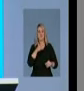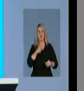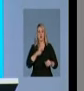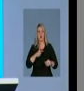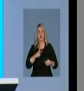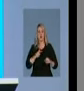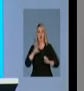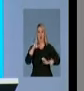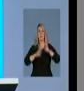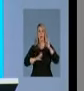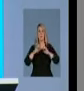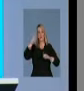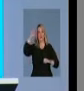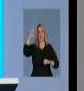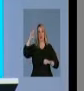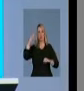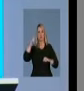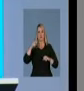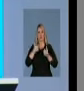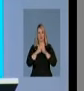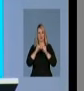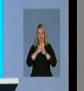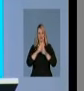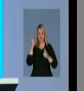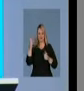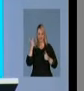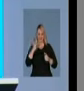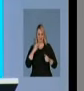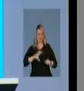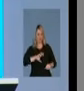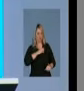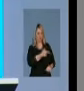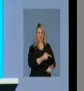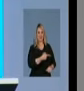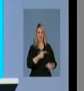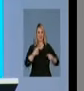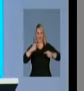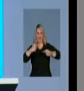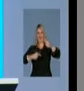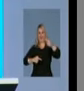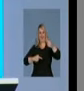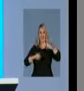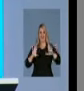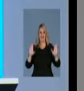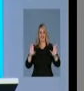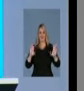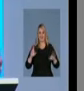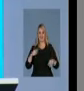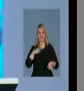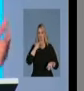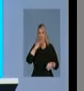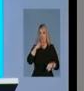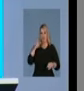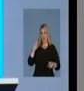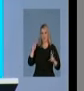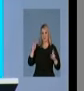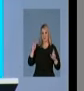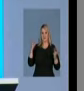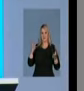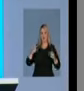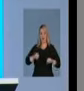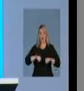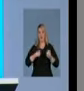empresário de ônibus, não dá para ser valente com o motorista. Isso é desigual e é injusto. Eu quero aqui, já que eu não vou ter chance de falar sobre isso,